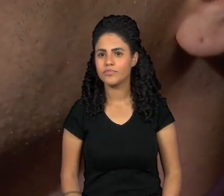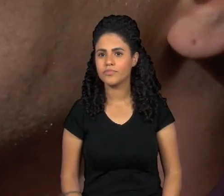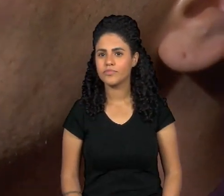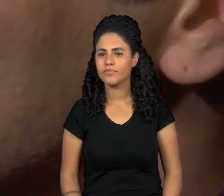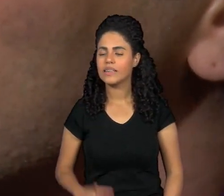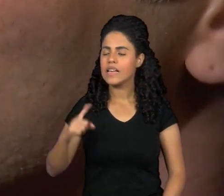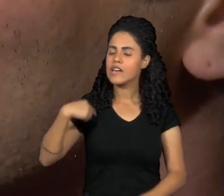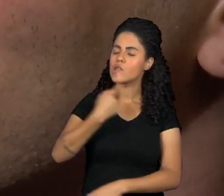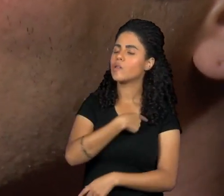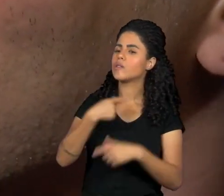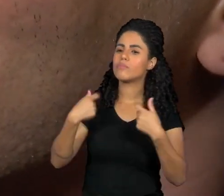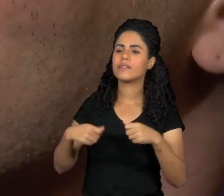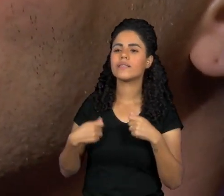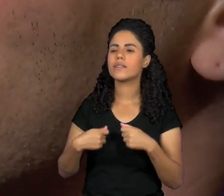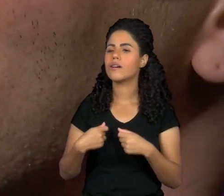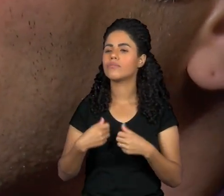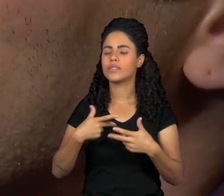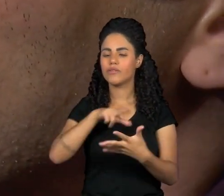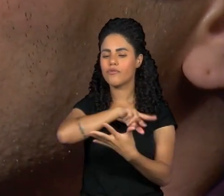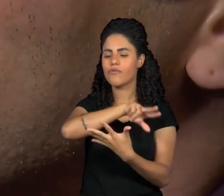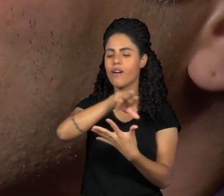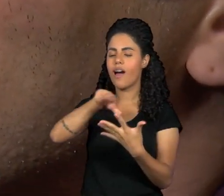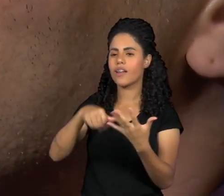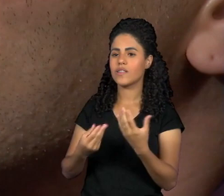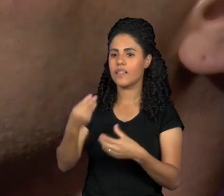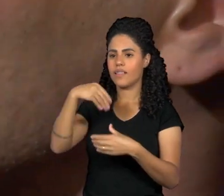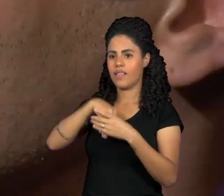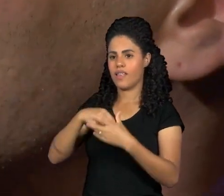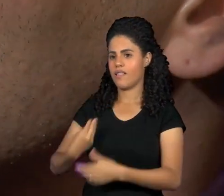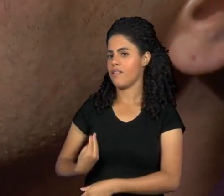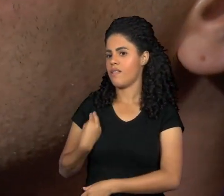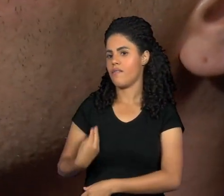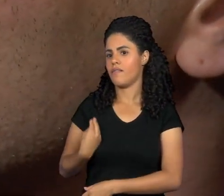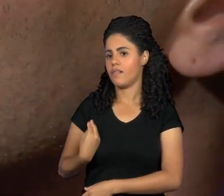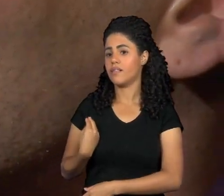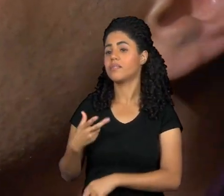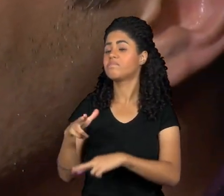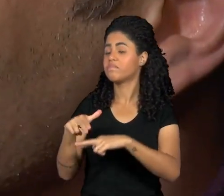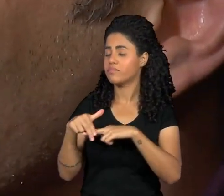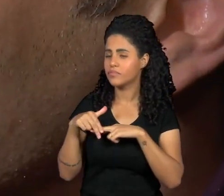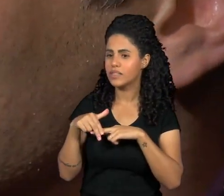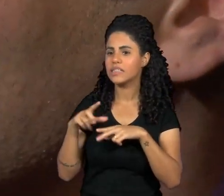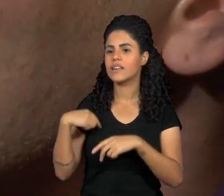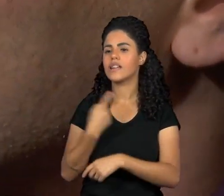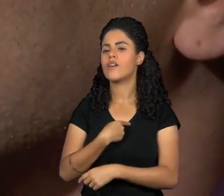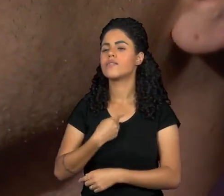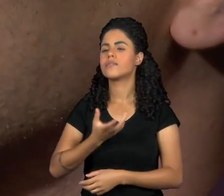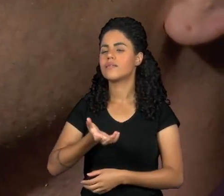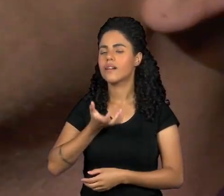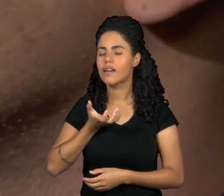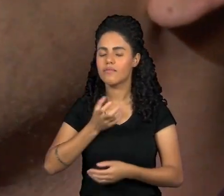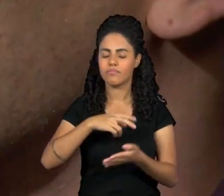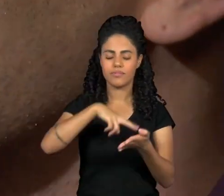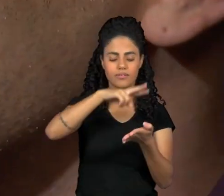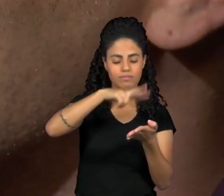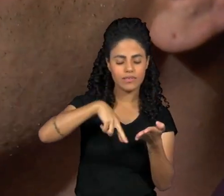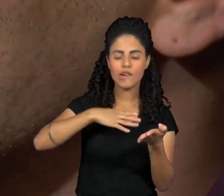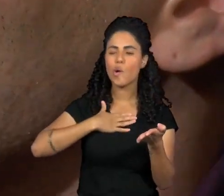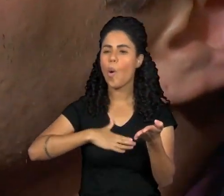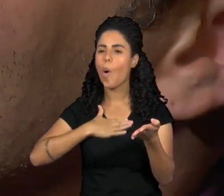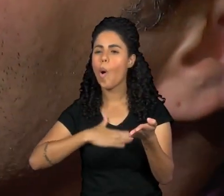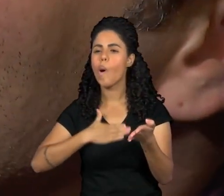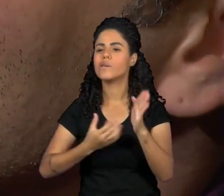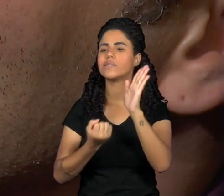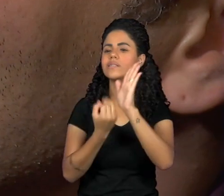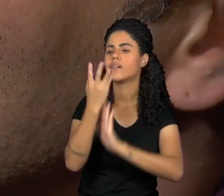Precisamos ser muitas outras coisas. De acordo. E talvez por isso a gente goste tanto de ler ou de criar histórias,